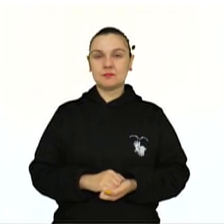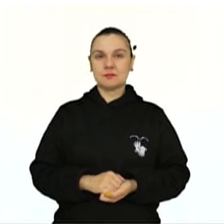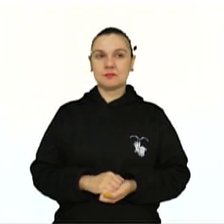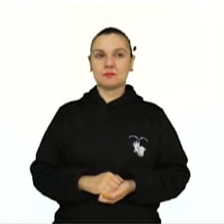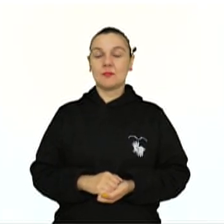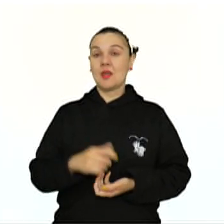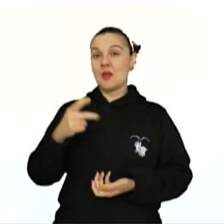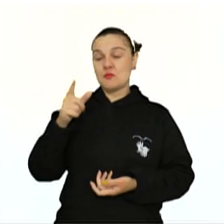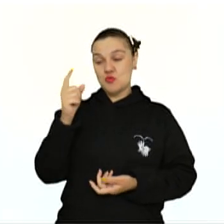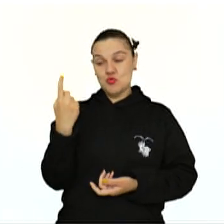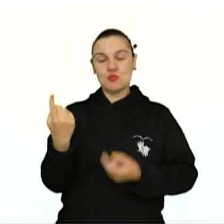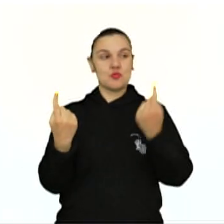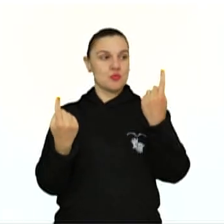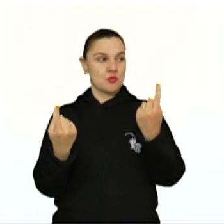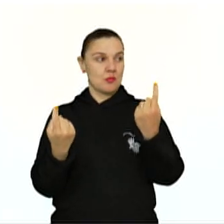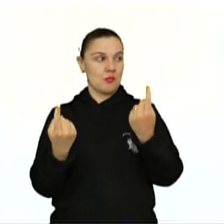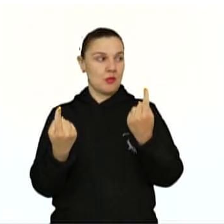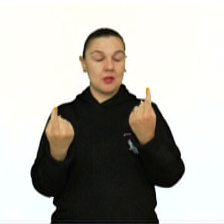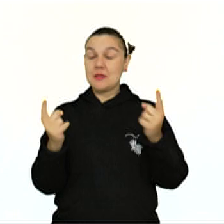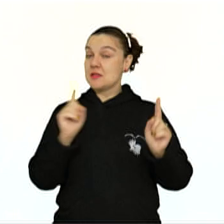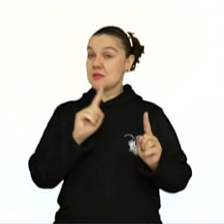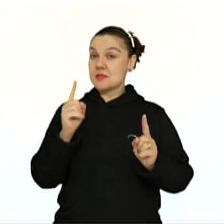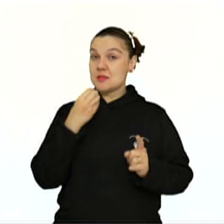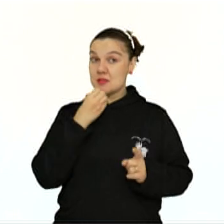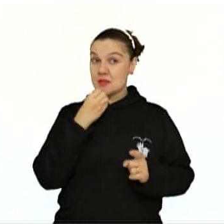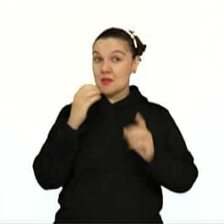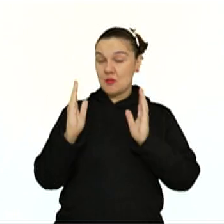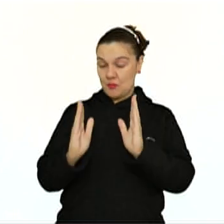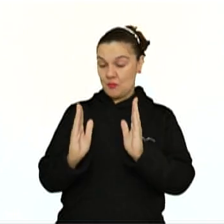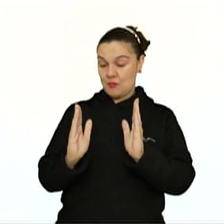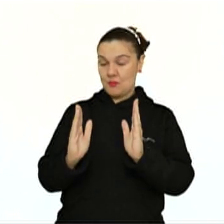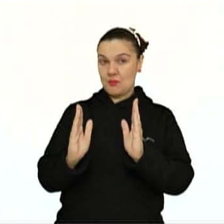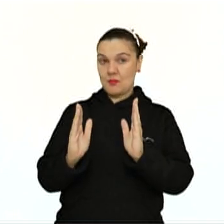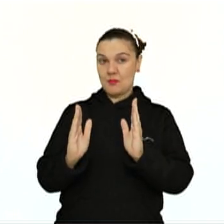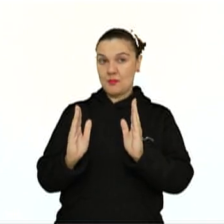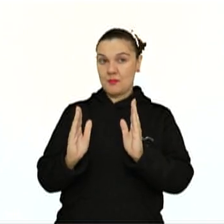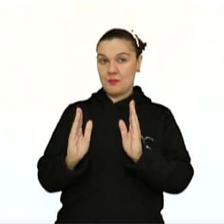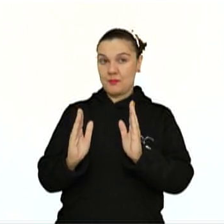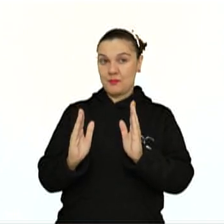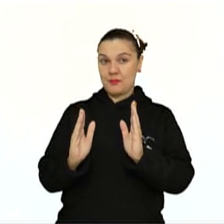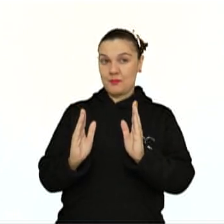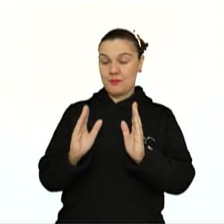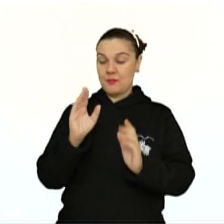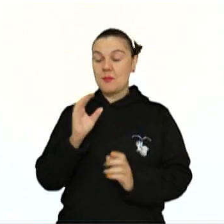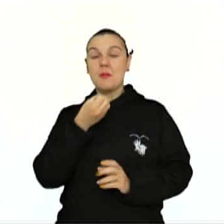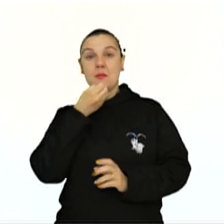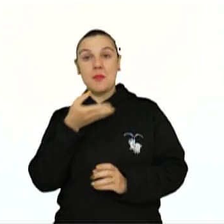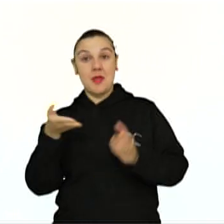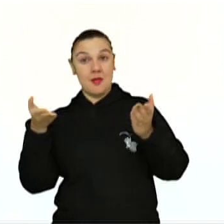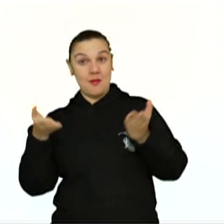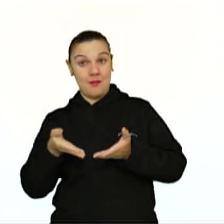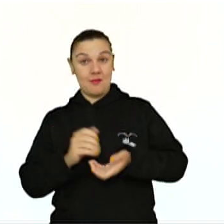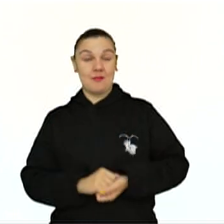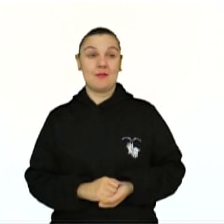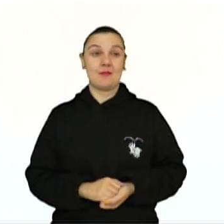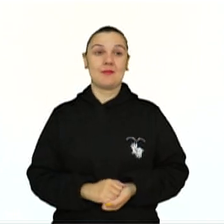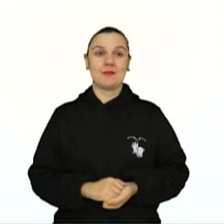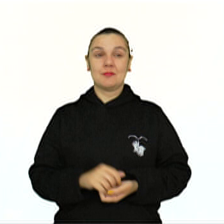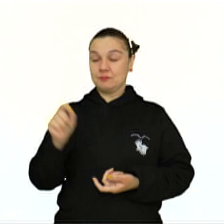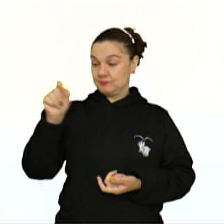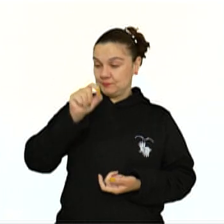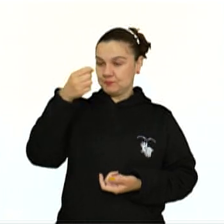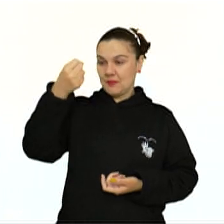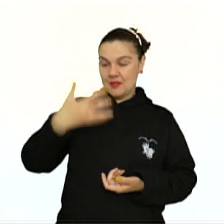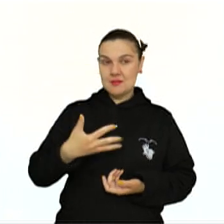Oscar não bem hoje. O hoje significa hoje, certo? Marcador temporal. Assinale a opção